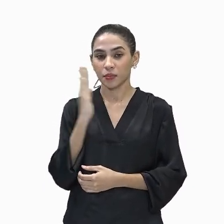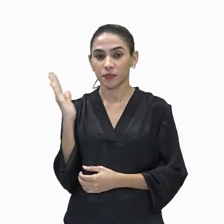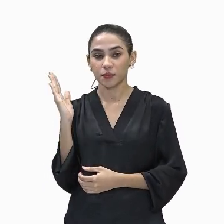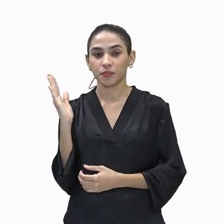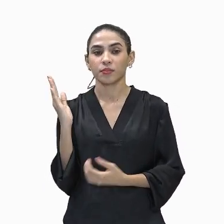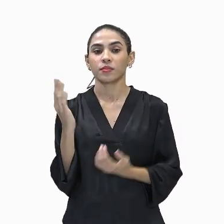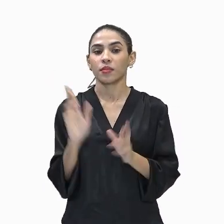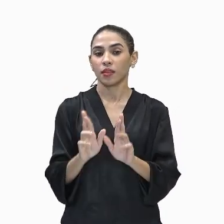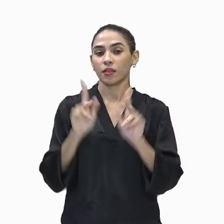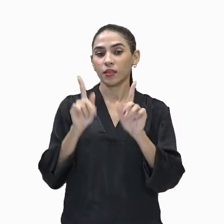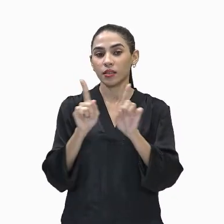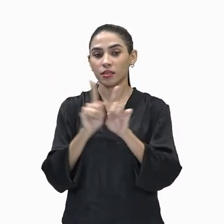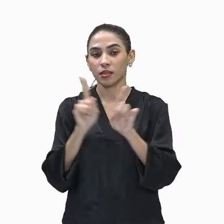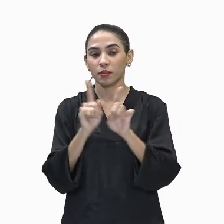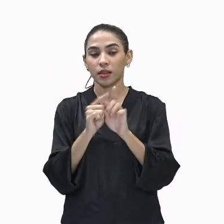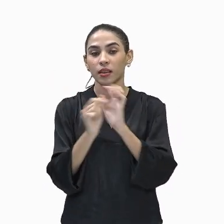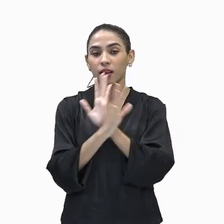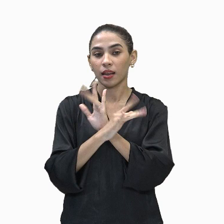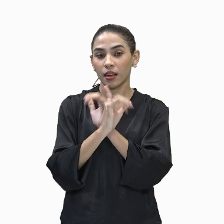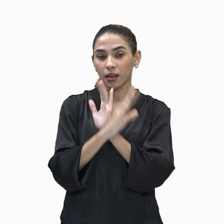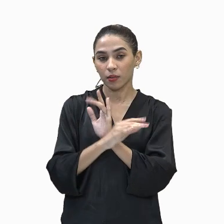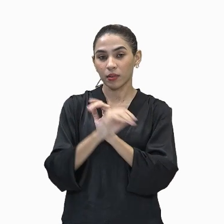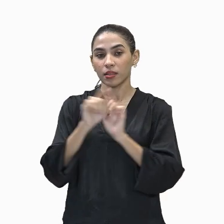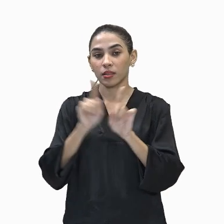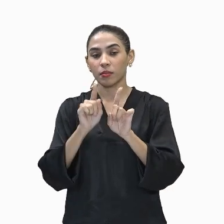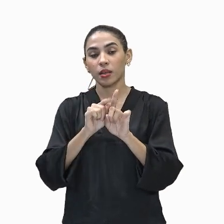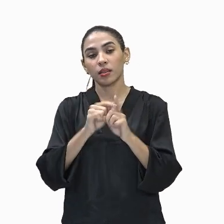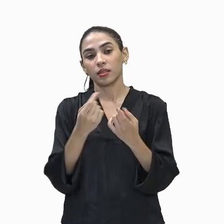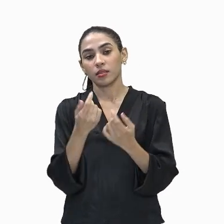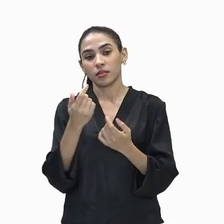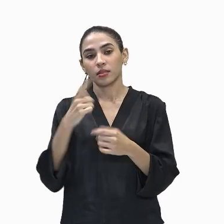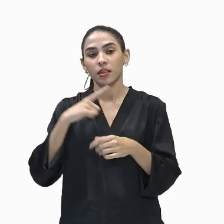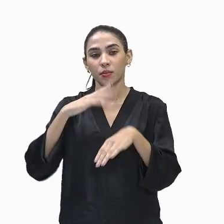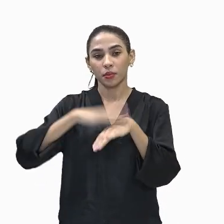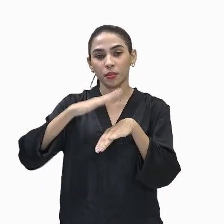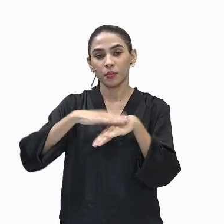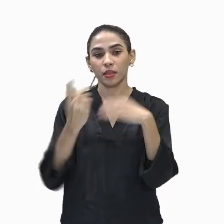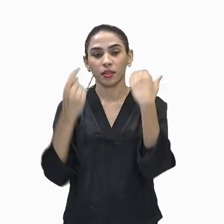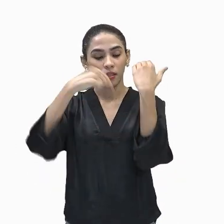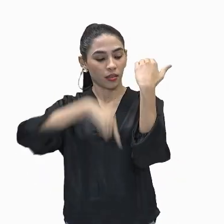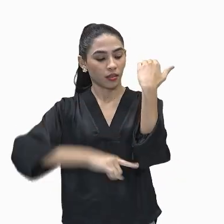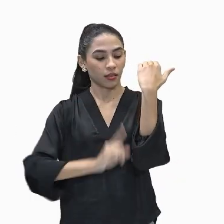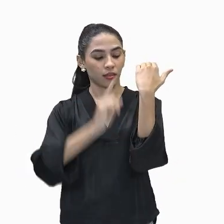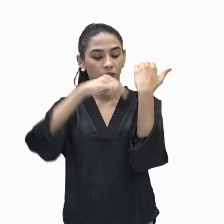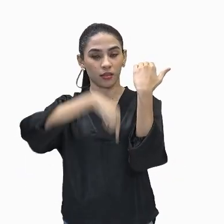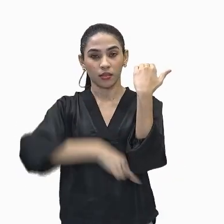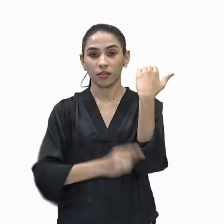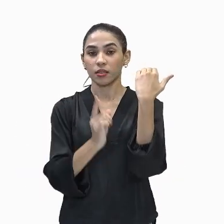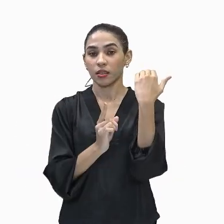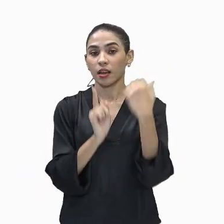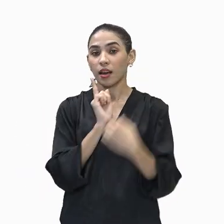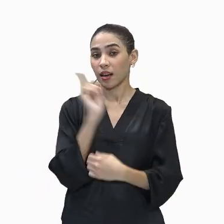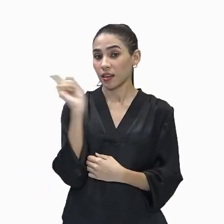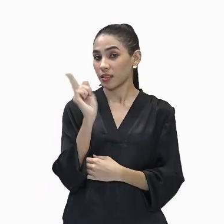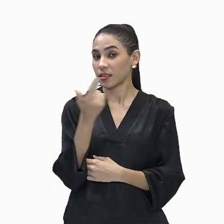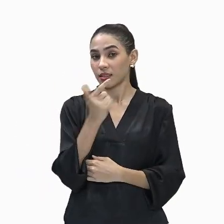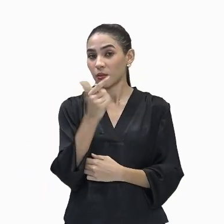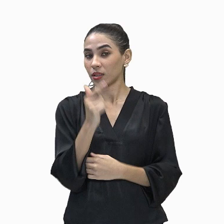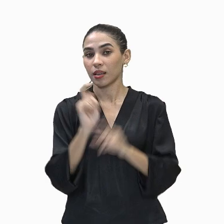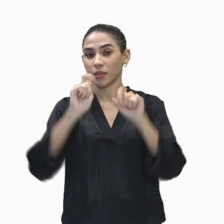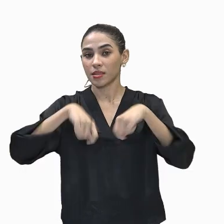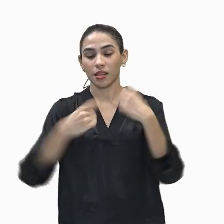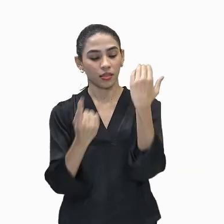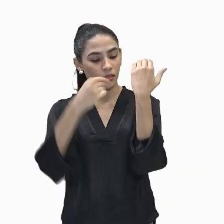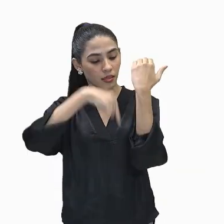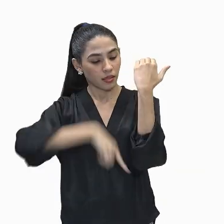eles, diferentemente das algas que realizam fotossíntese, no caso dos protozoários, eles não vão realizar fotossíntese, por